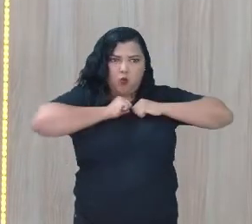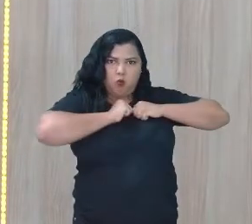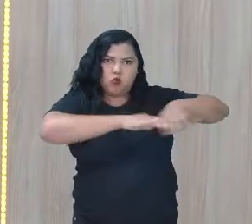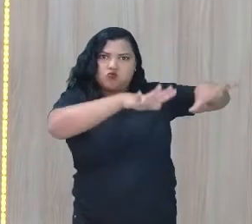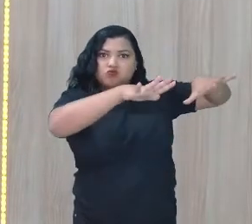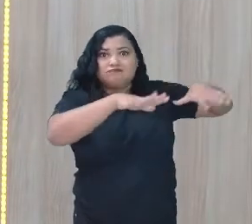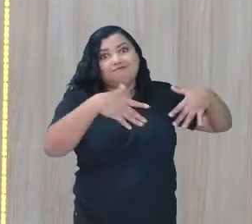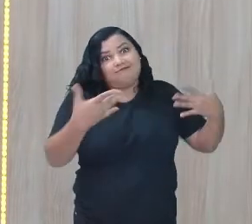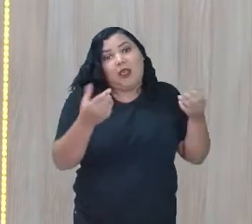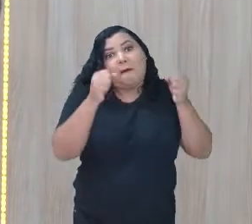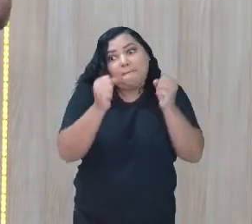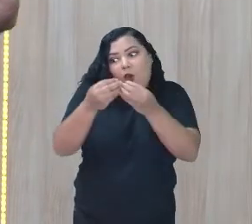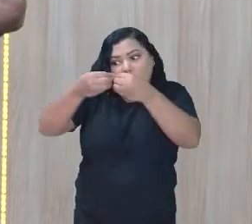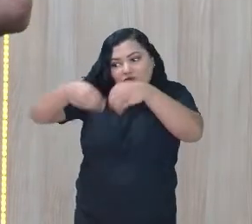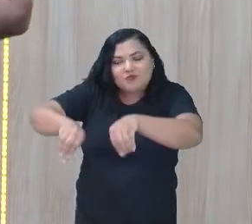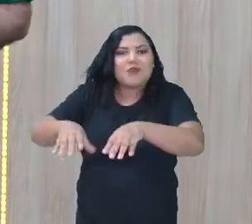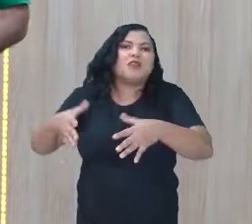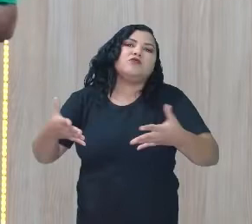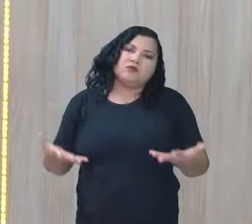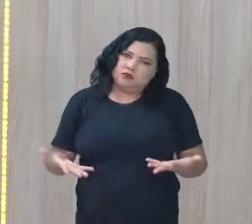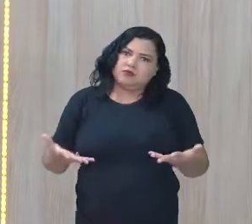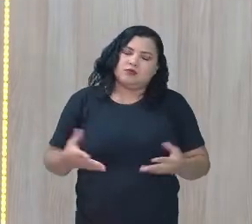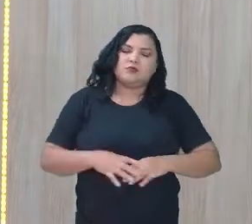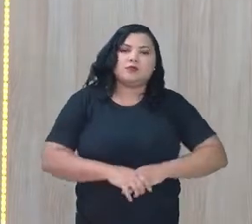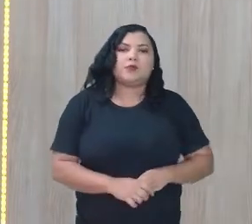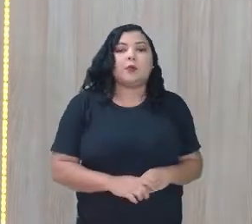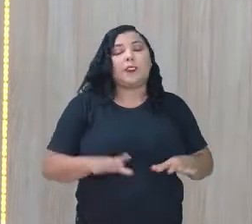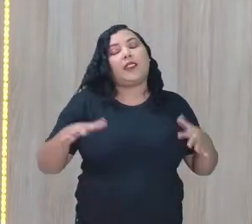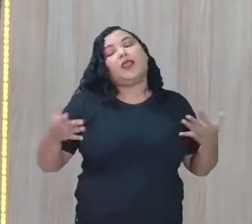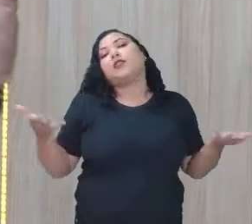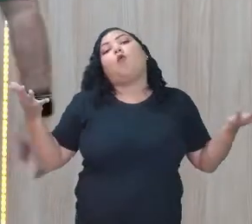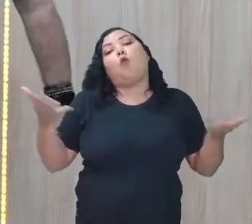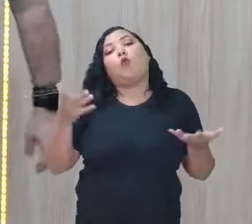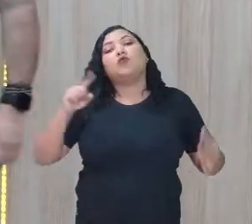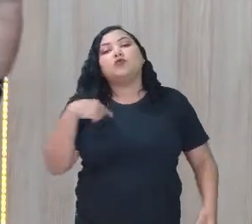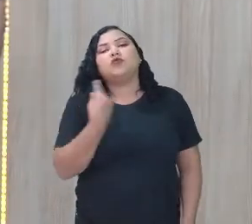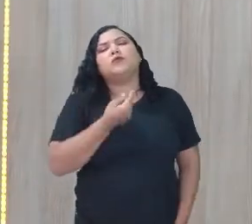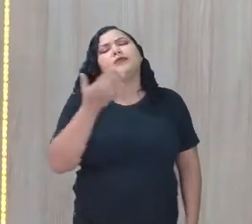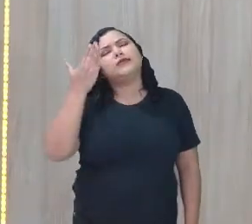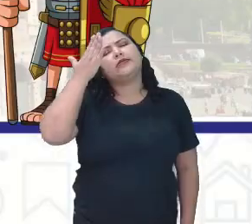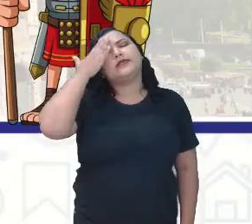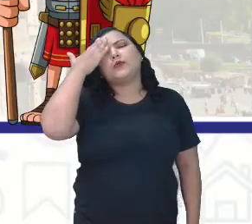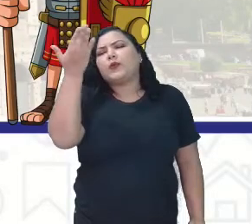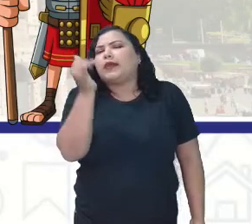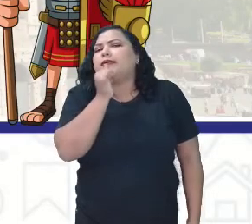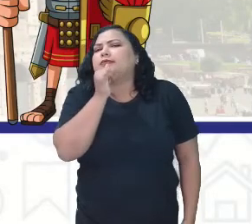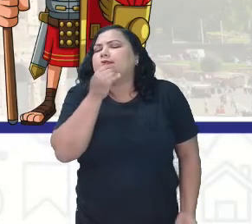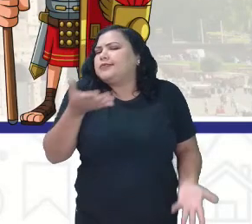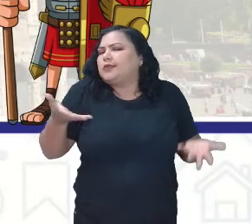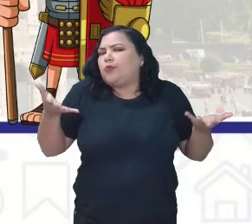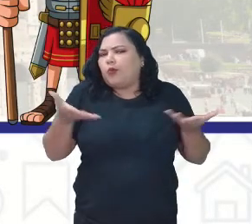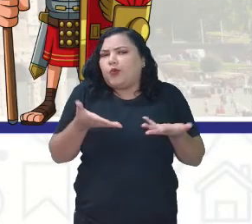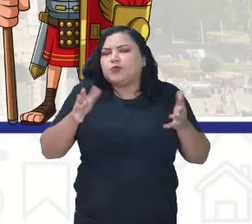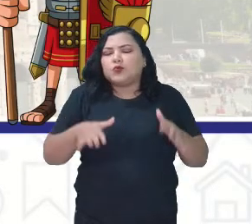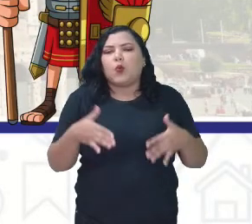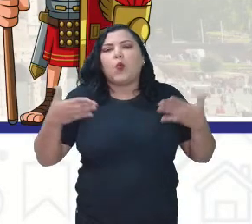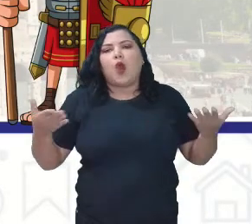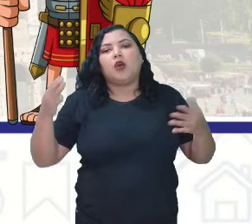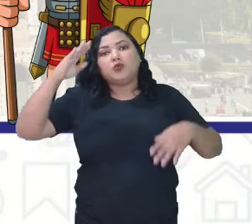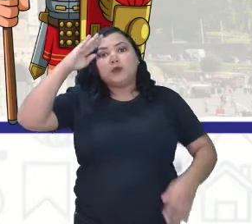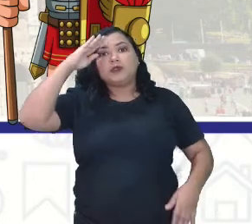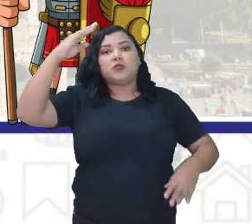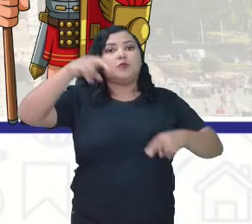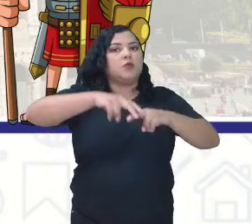prejudicando a vida de uma outra pessoa, ok? Mas veja, a gente vai tentar entender hoje, né, quais foram os